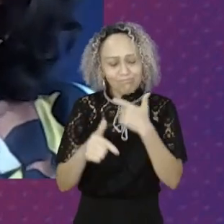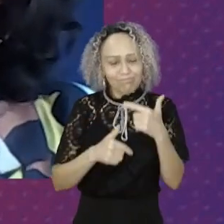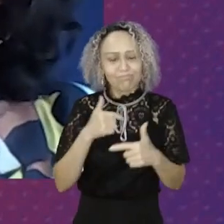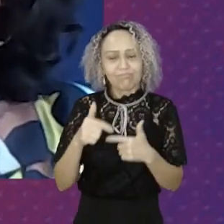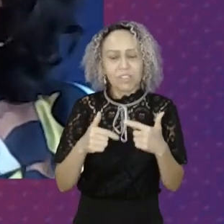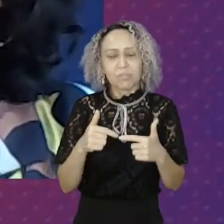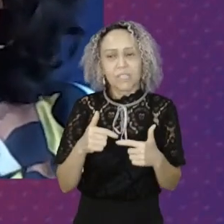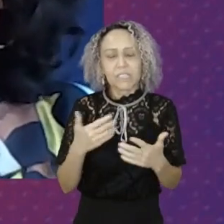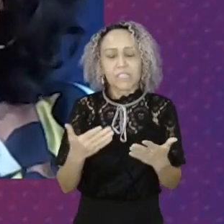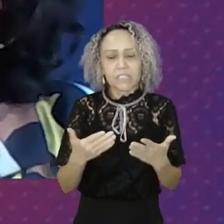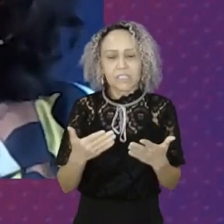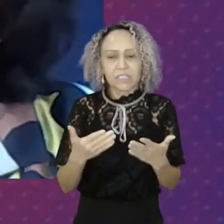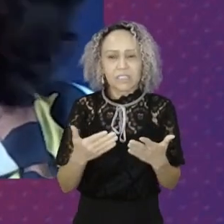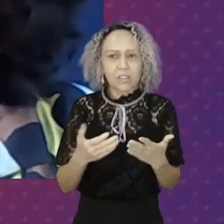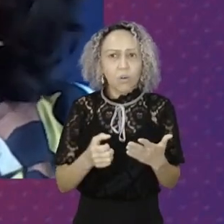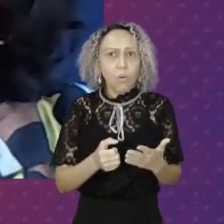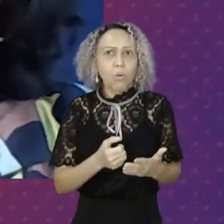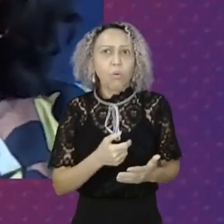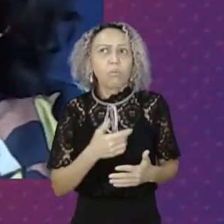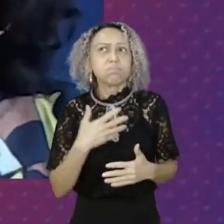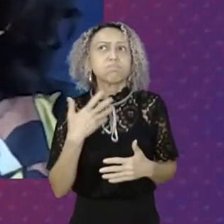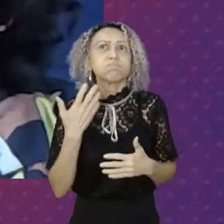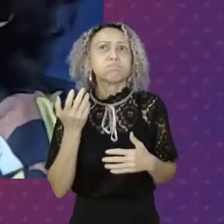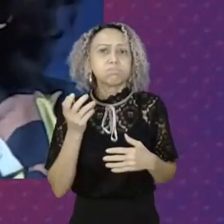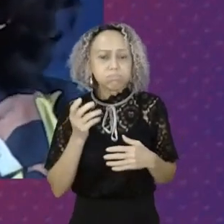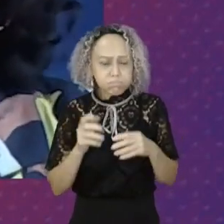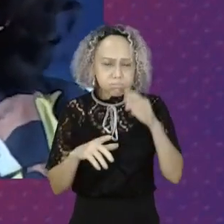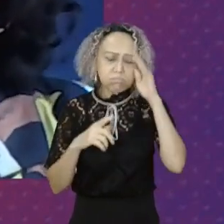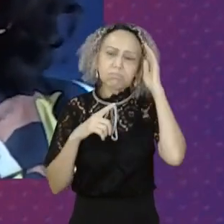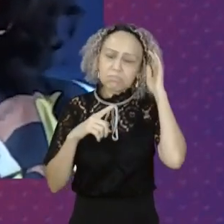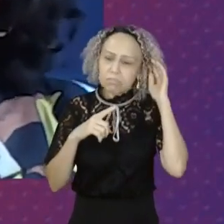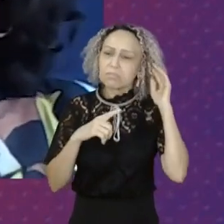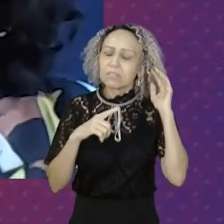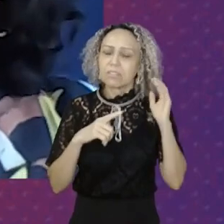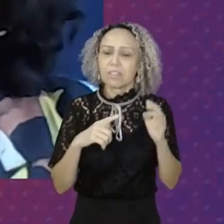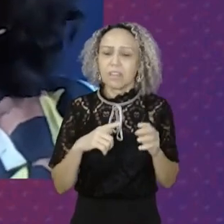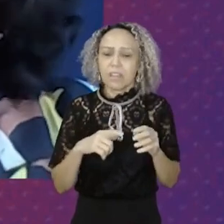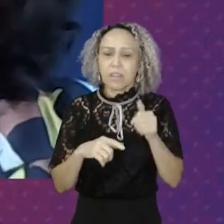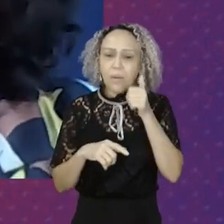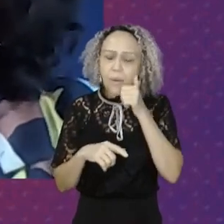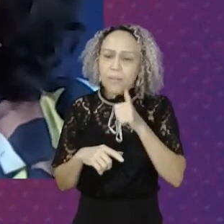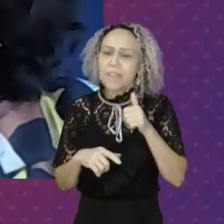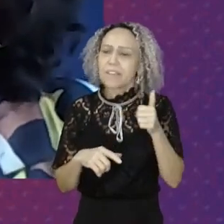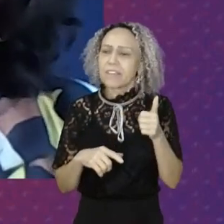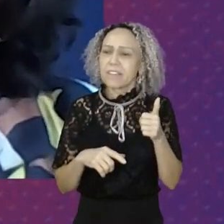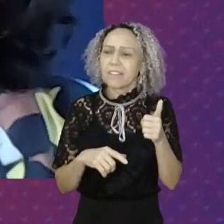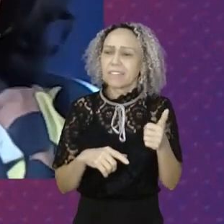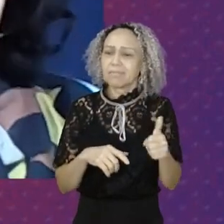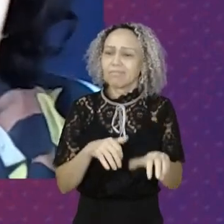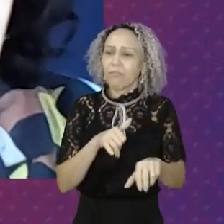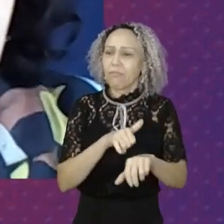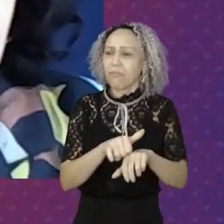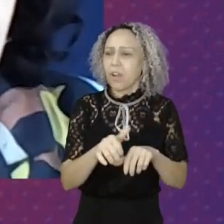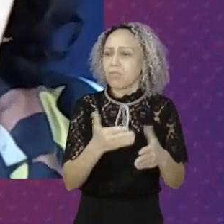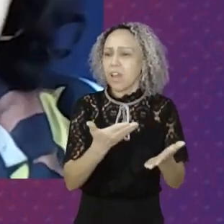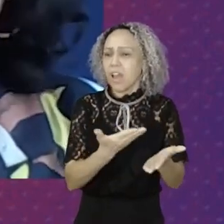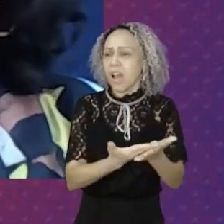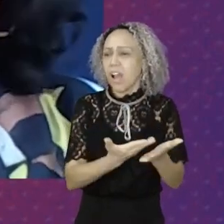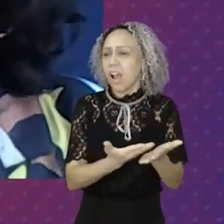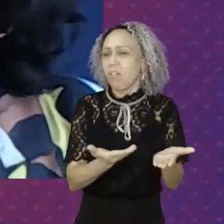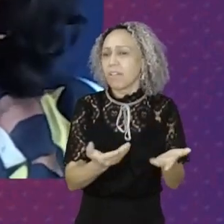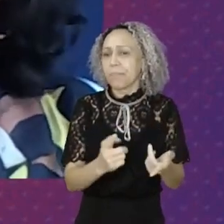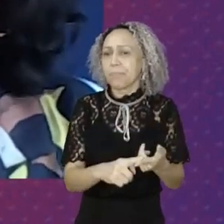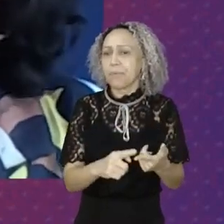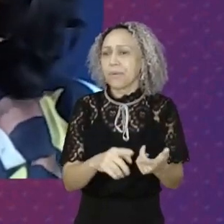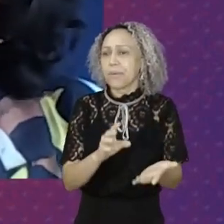vezes nós temos meninas que faltam aulas porque não têm acesso a um absorvente, né? Então, não